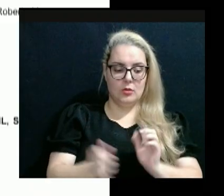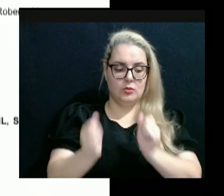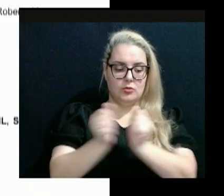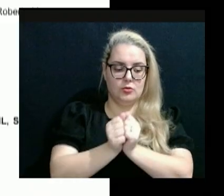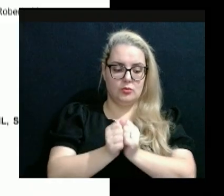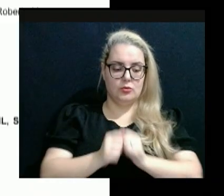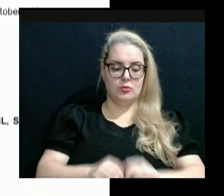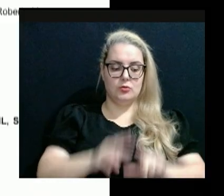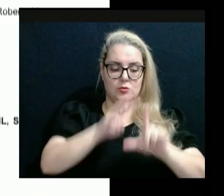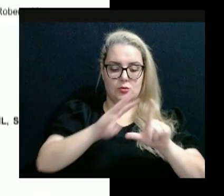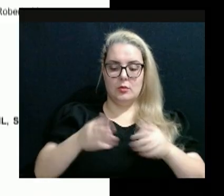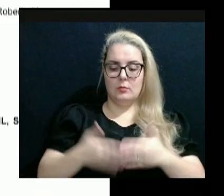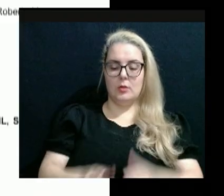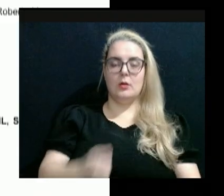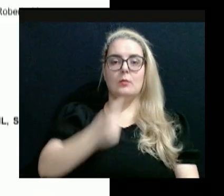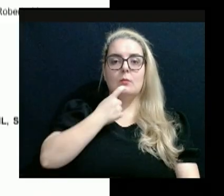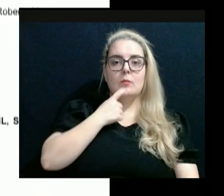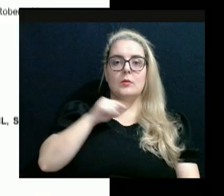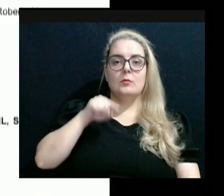aberto, é o